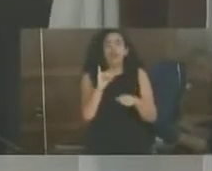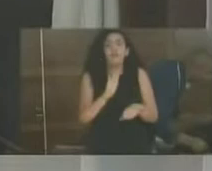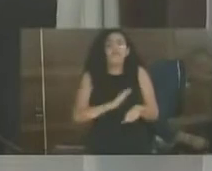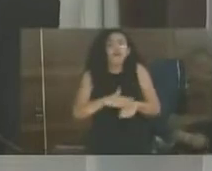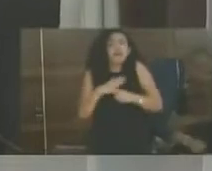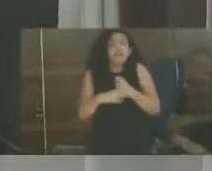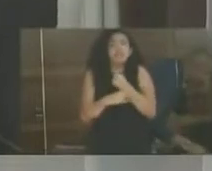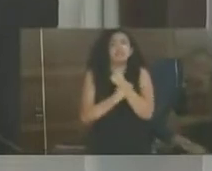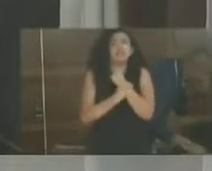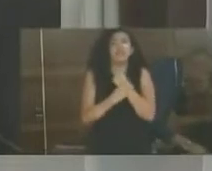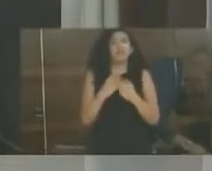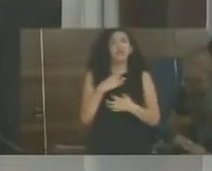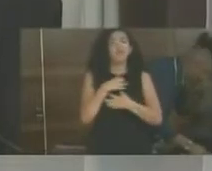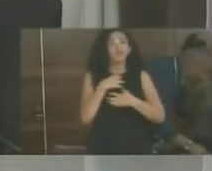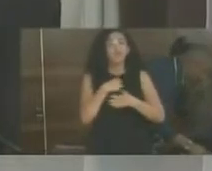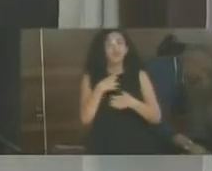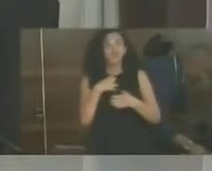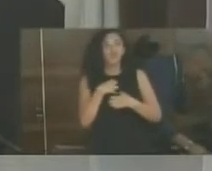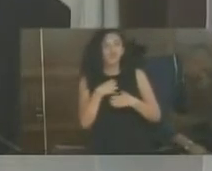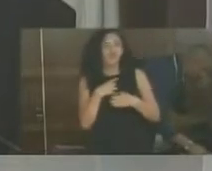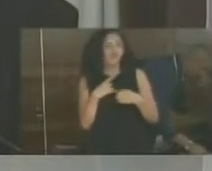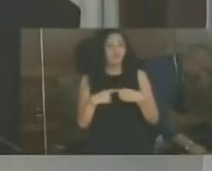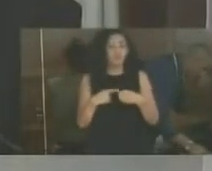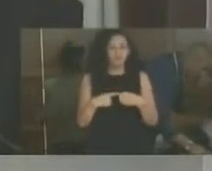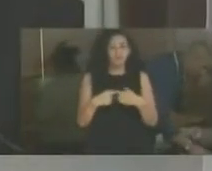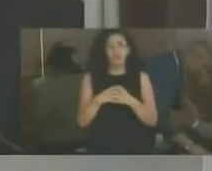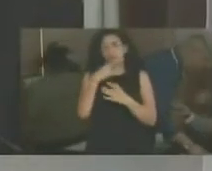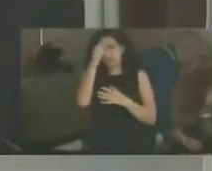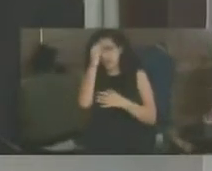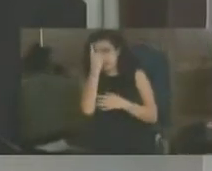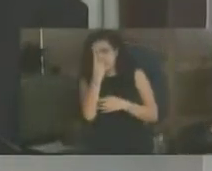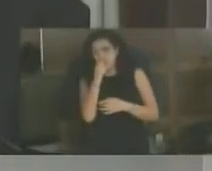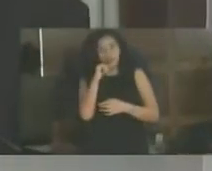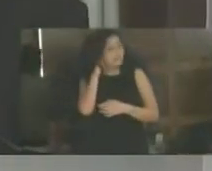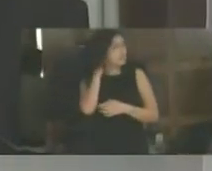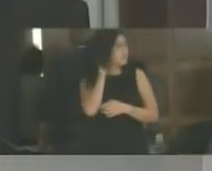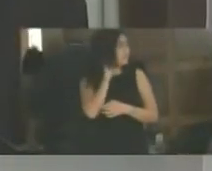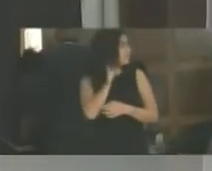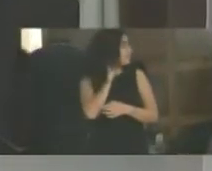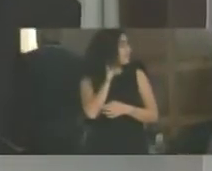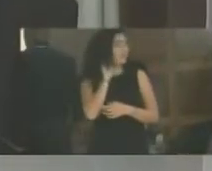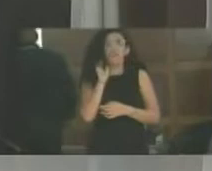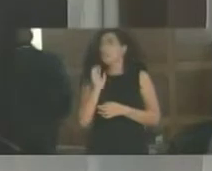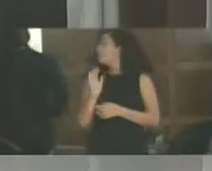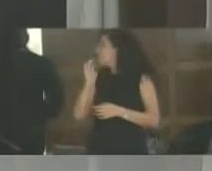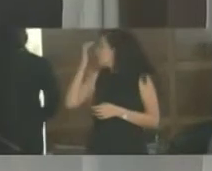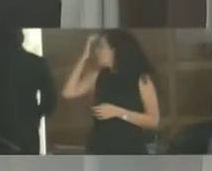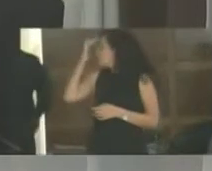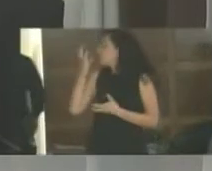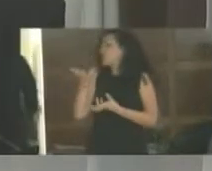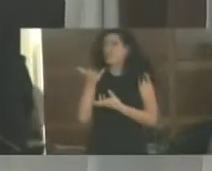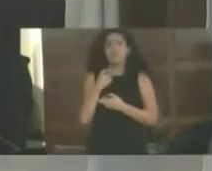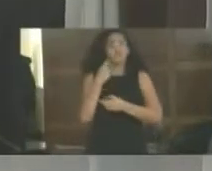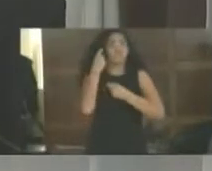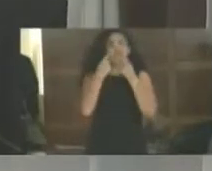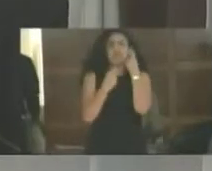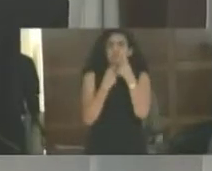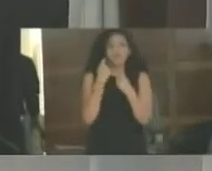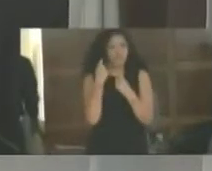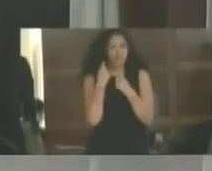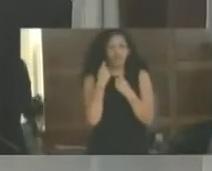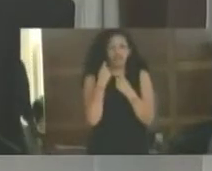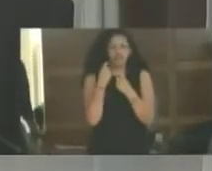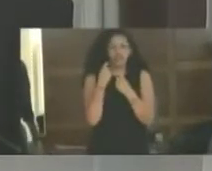sensação de segurança pro bairro, né? Então tá aí a ideia, bebedouro, entendeu? Então quem quiser fazer, não se preocupe que eu não vou pra rede